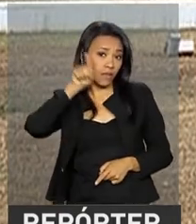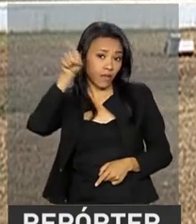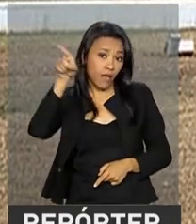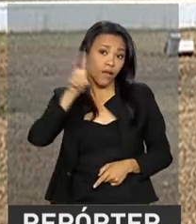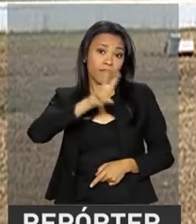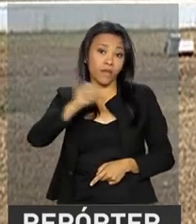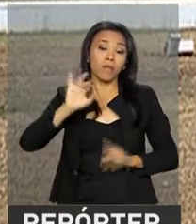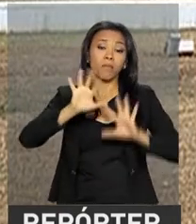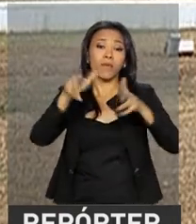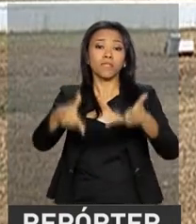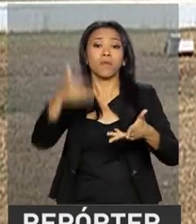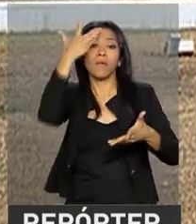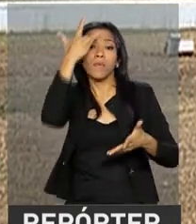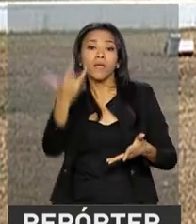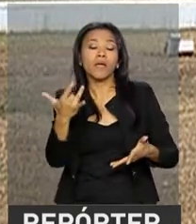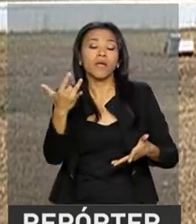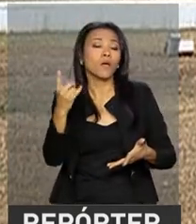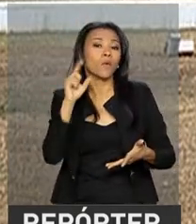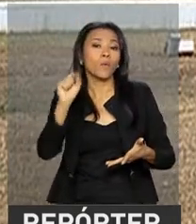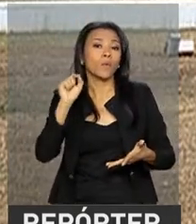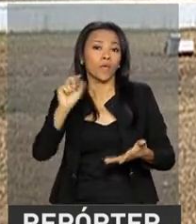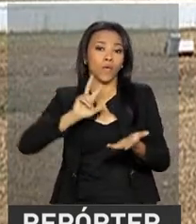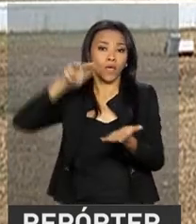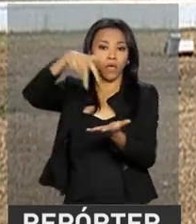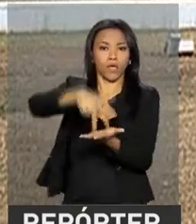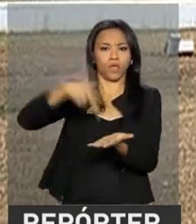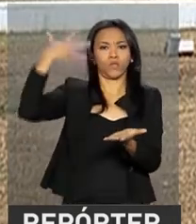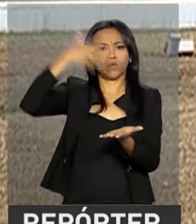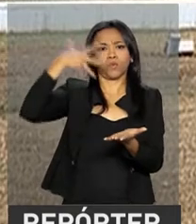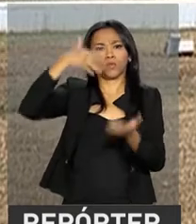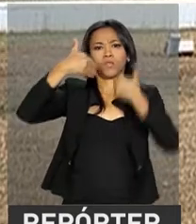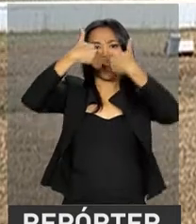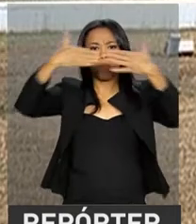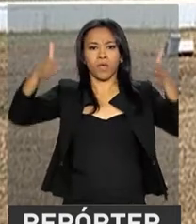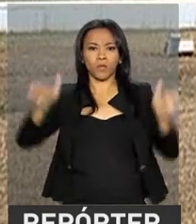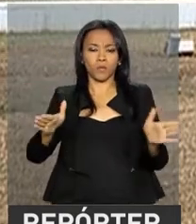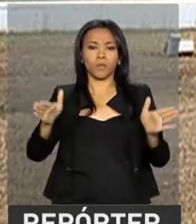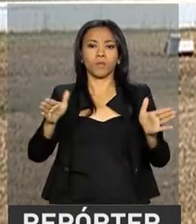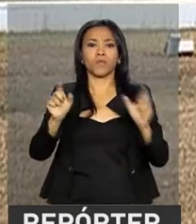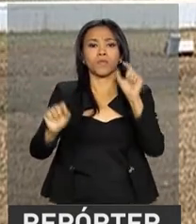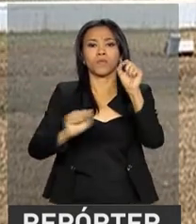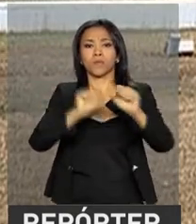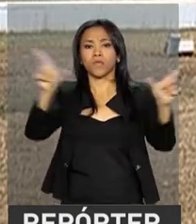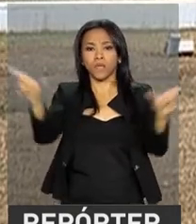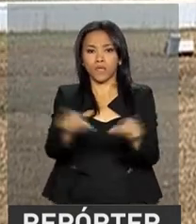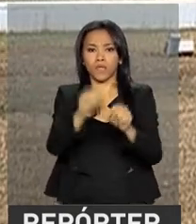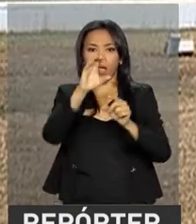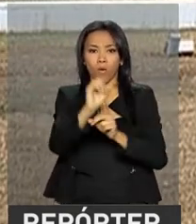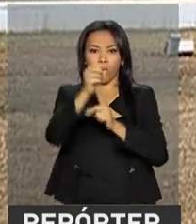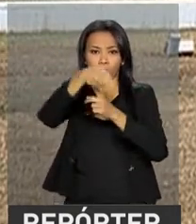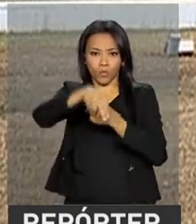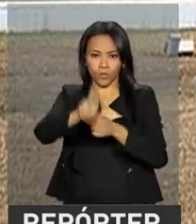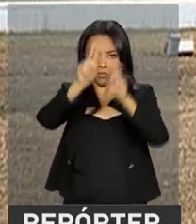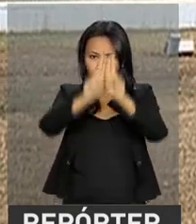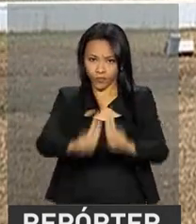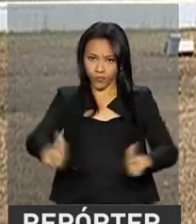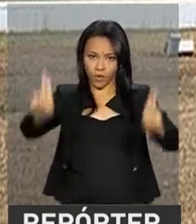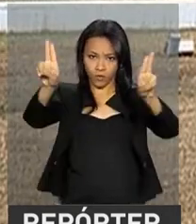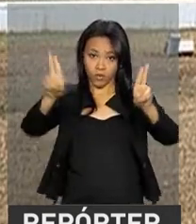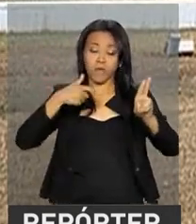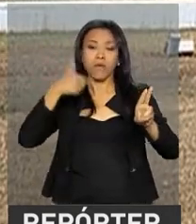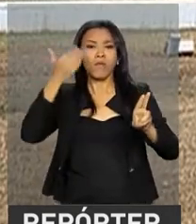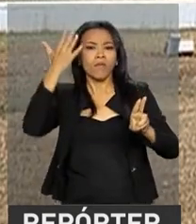vai participar amanhã, vai fazer o discurso de abertura da Assembleia Geral das Nações Unidas. E quem tem mais